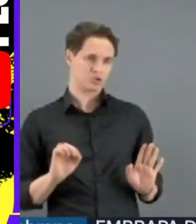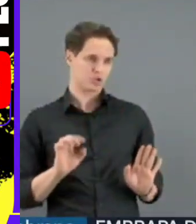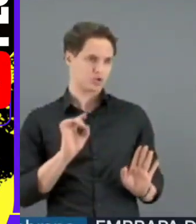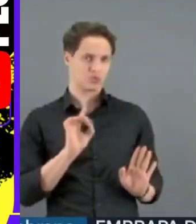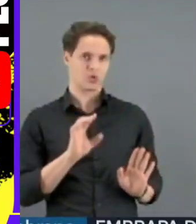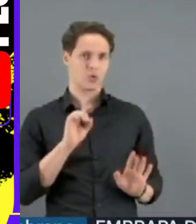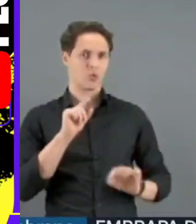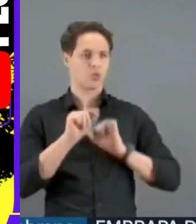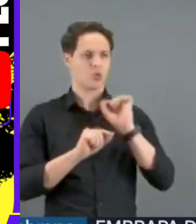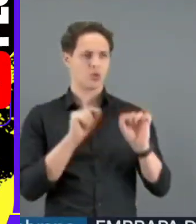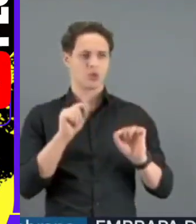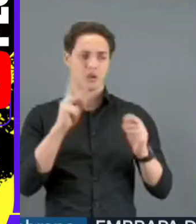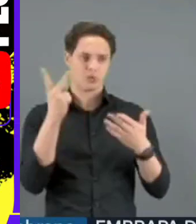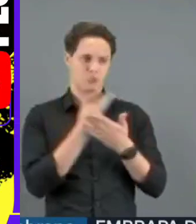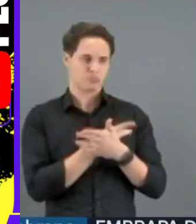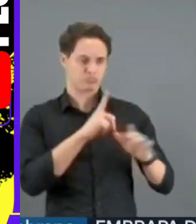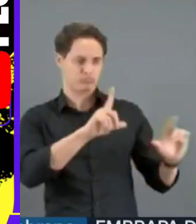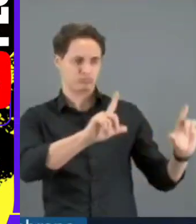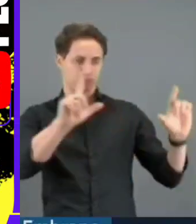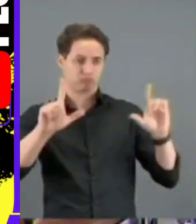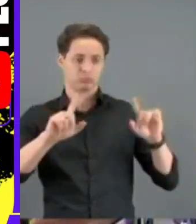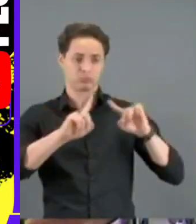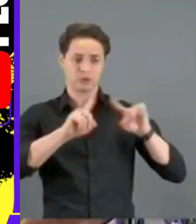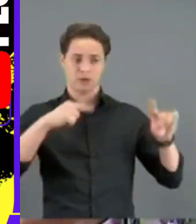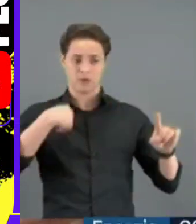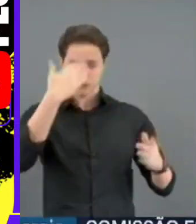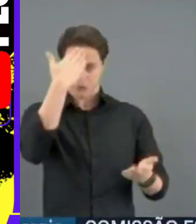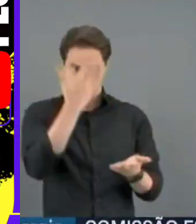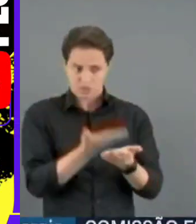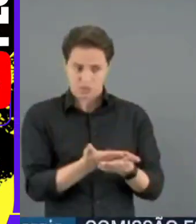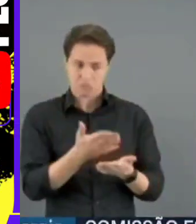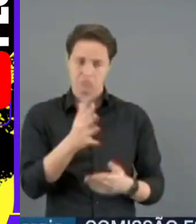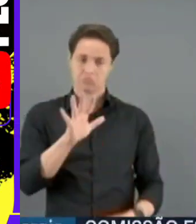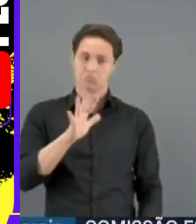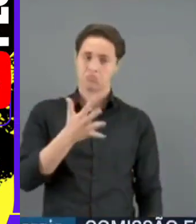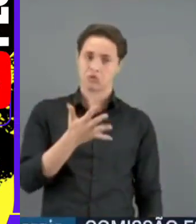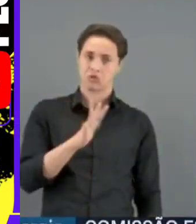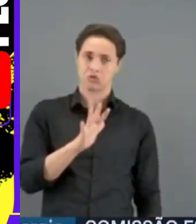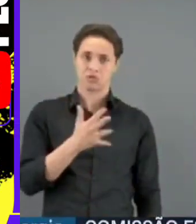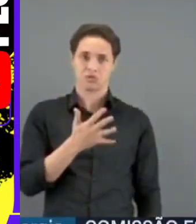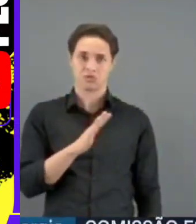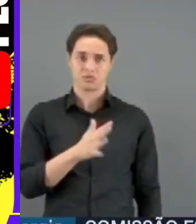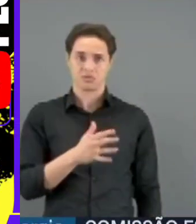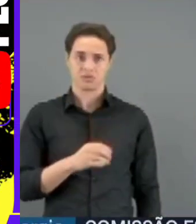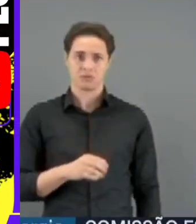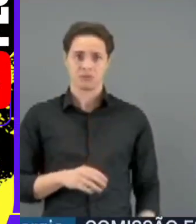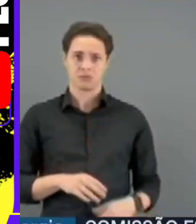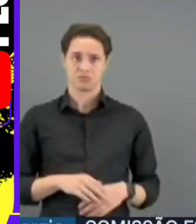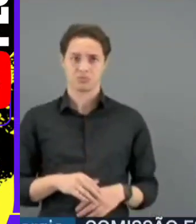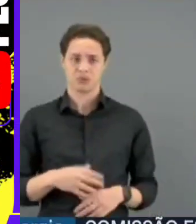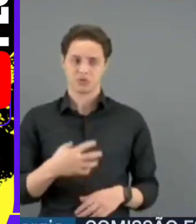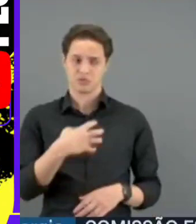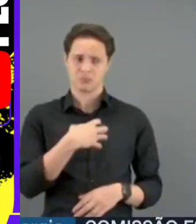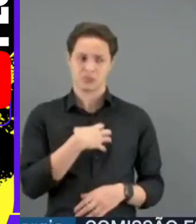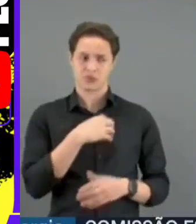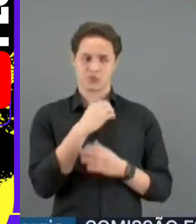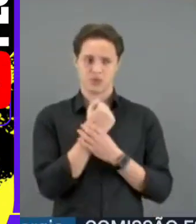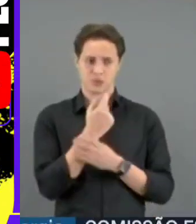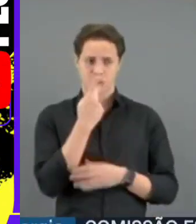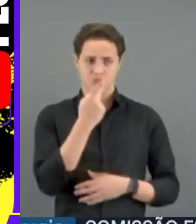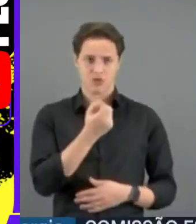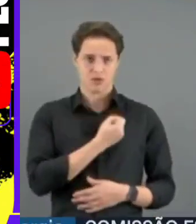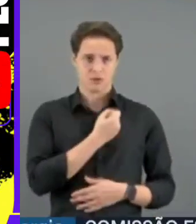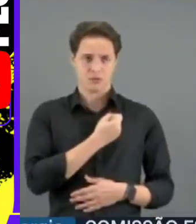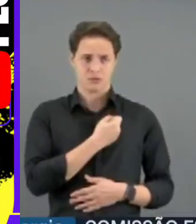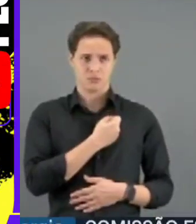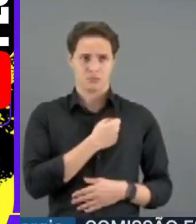assim, do que veio na imprensa, né? Mas eu acredito que houve algo... Assim, eu não me sinto seguro de dizer o número mais exato, ou